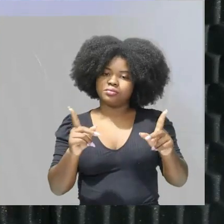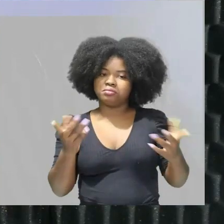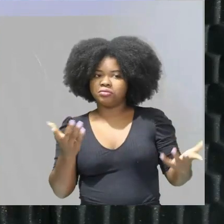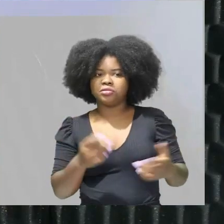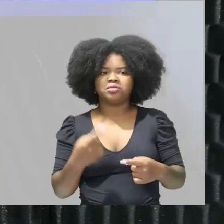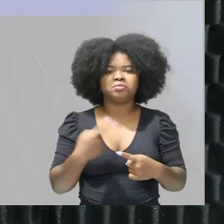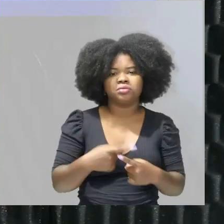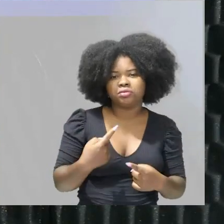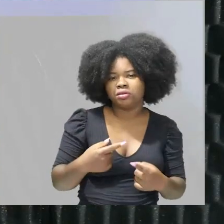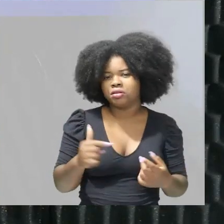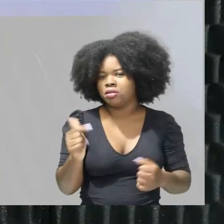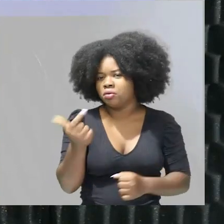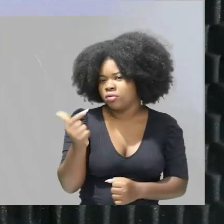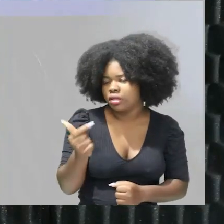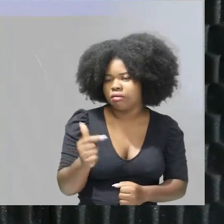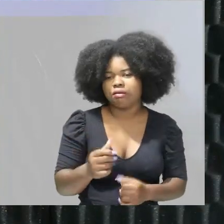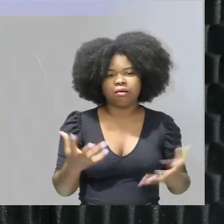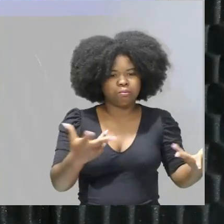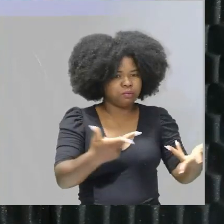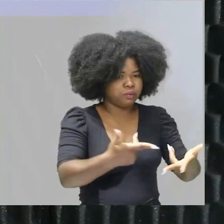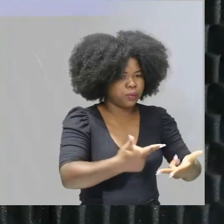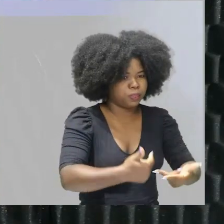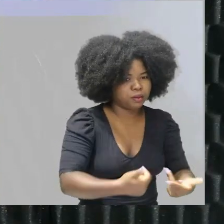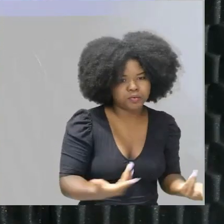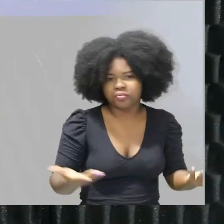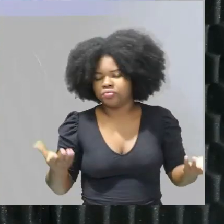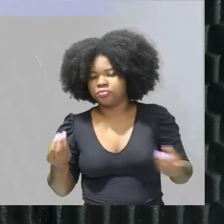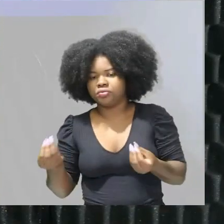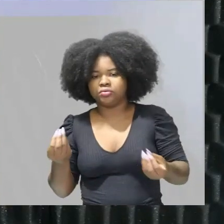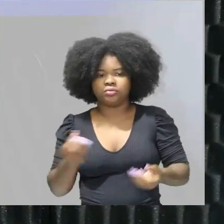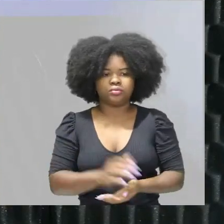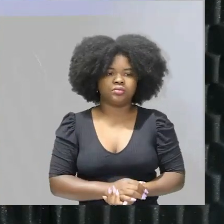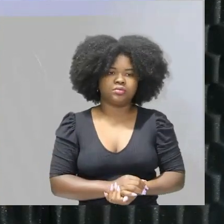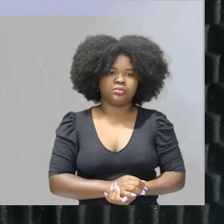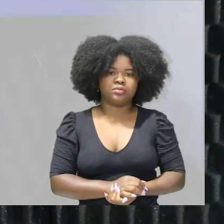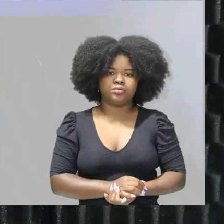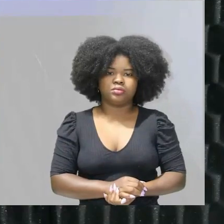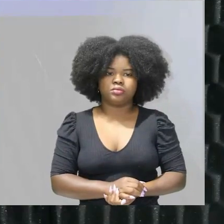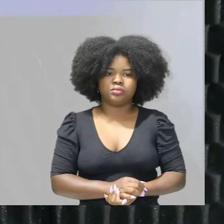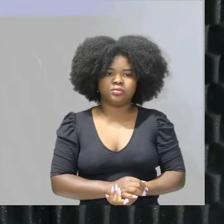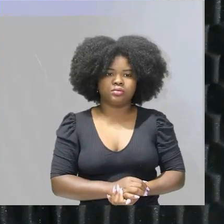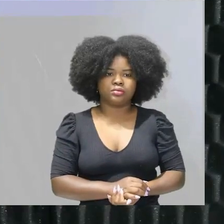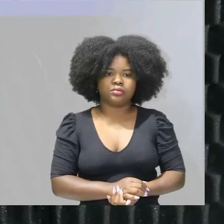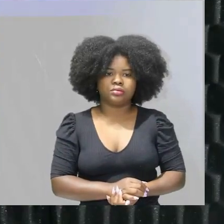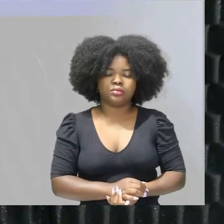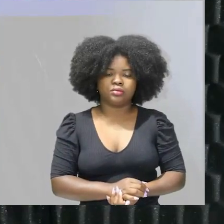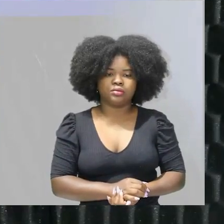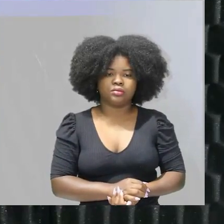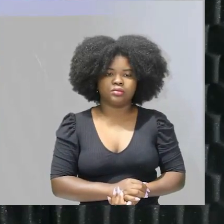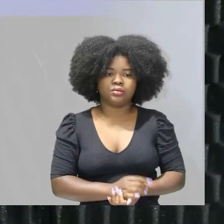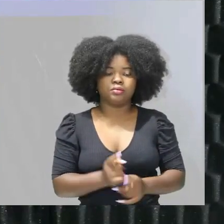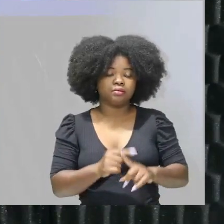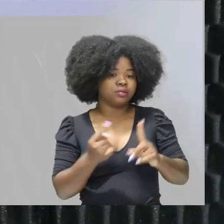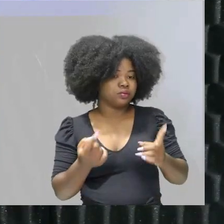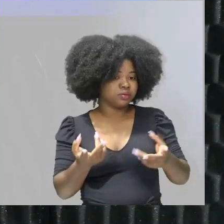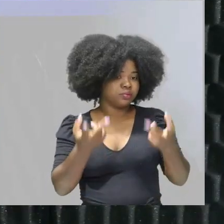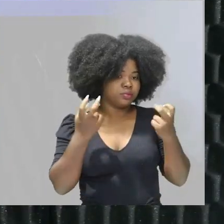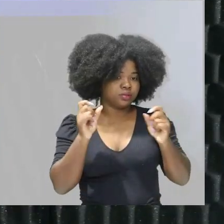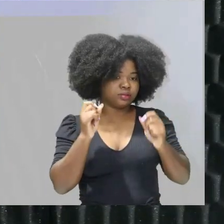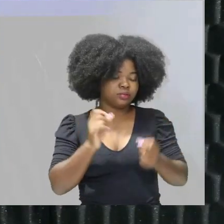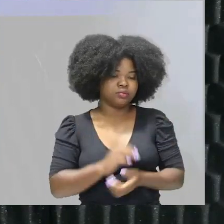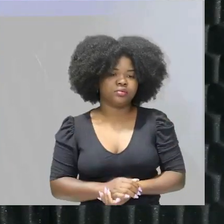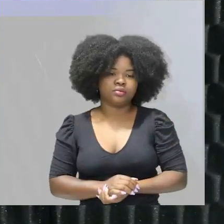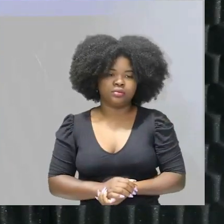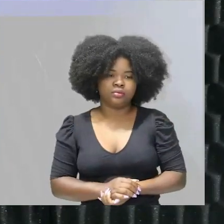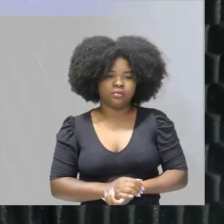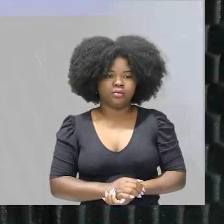neste nível Então vai trabalhar um pouco mais conteúdo até porque ela tem um edital cheio de conteúdos mesmo tá mas você percebe que aqui